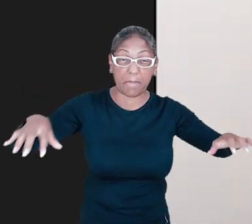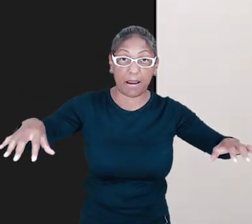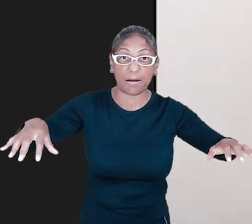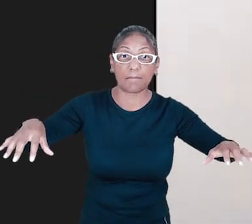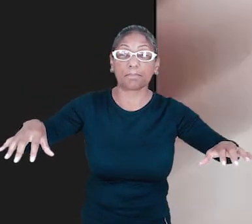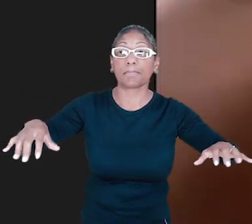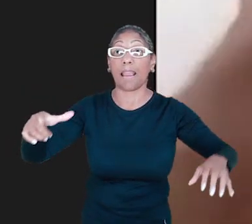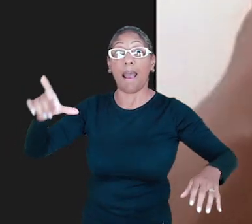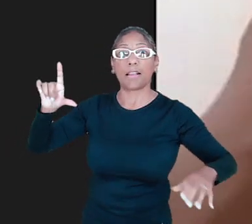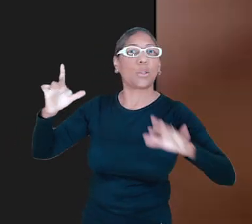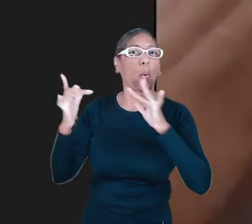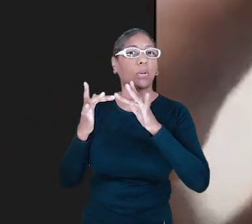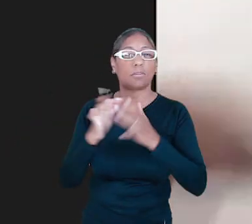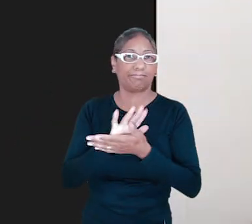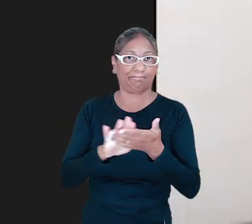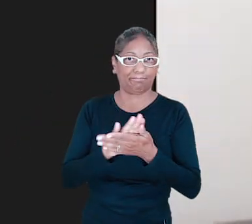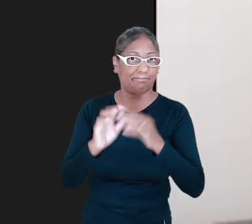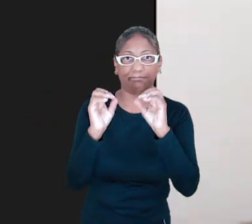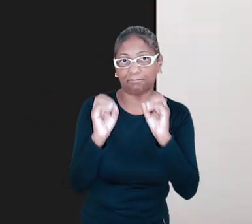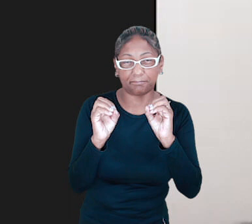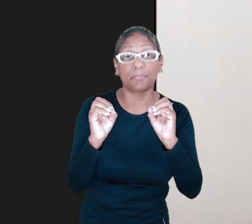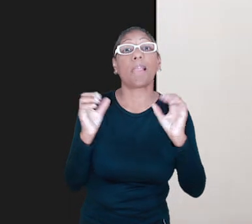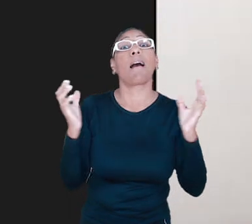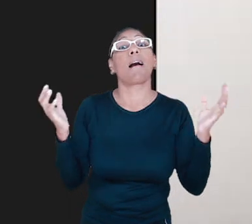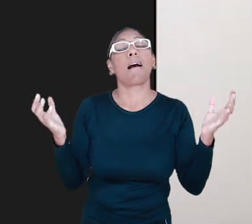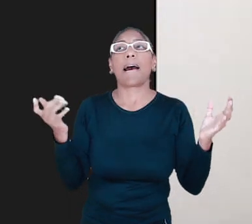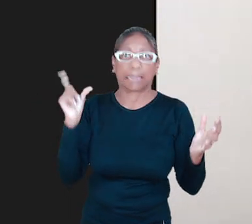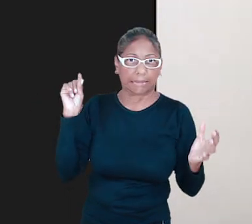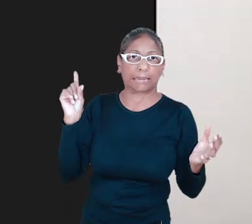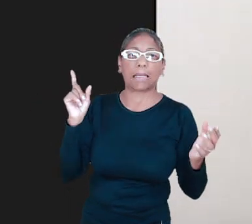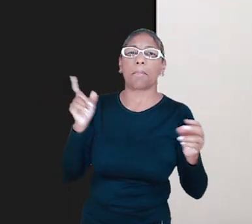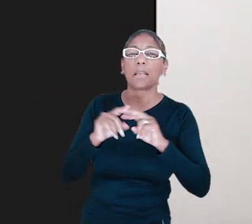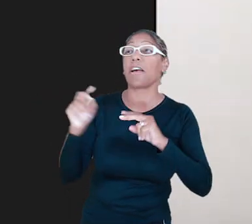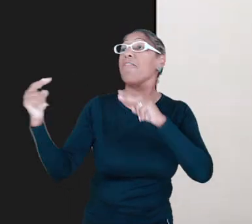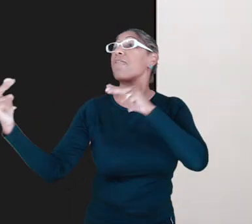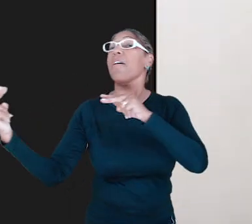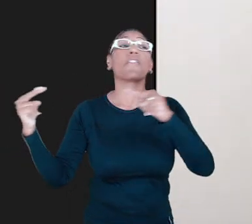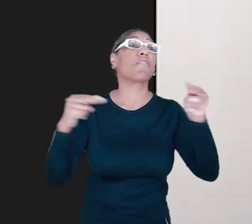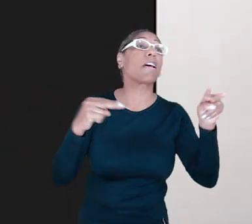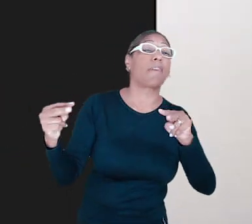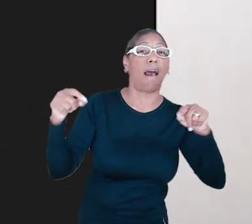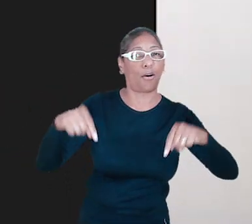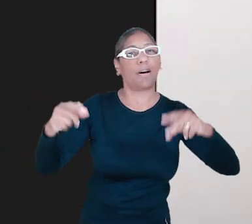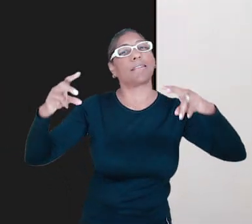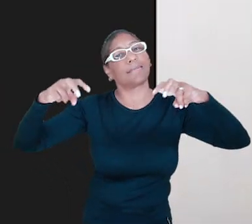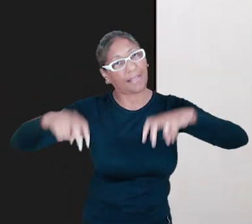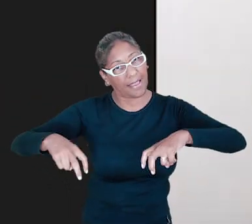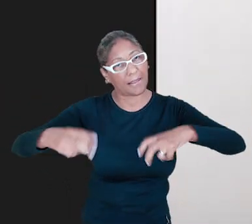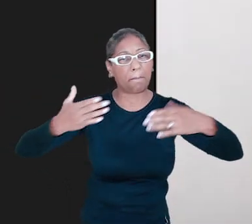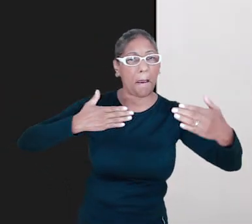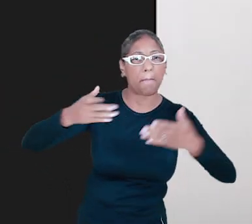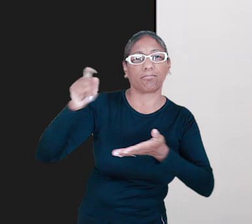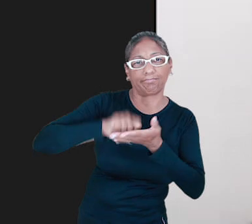muito contato, né? Então, o contato era assim, mais visual, mas não aquele de sentar, alinhar